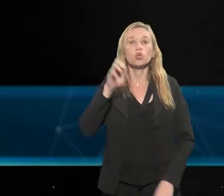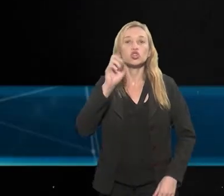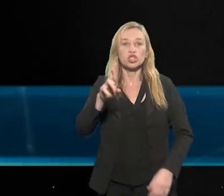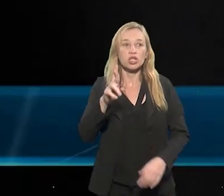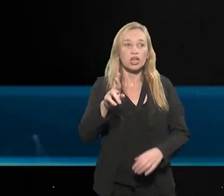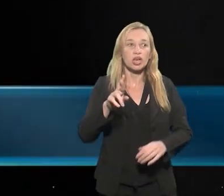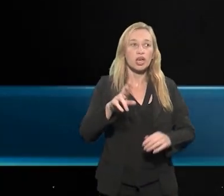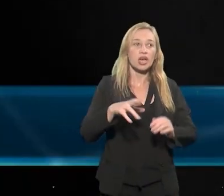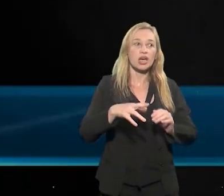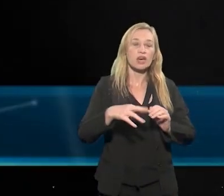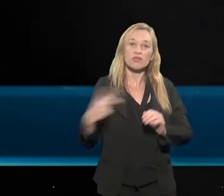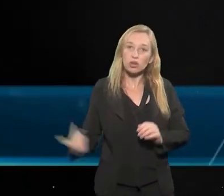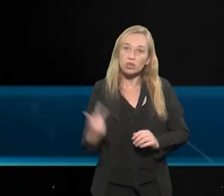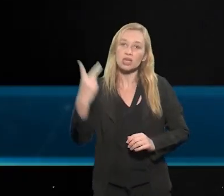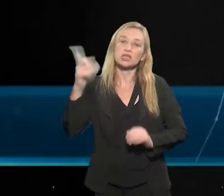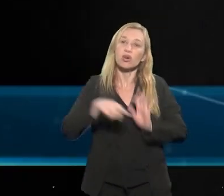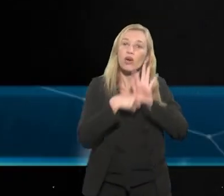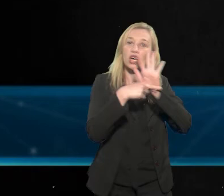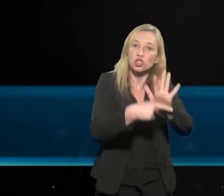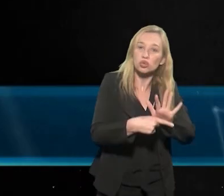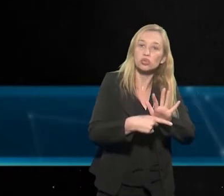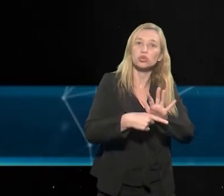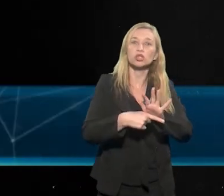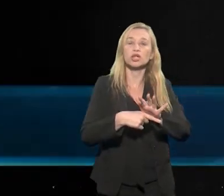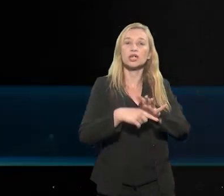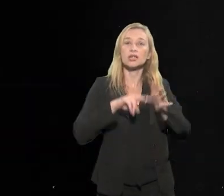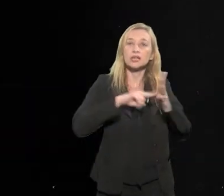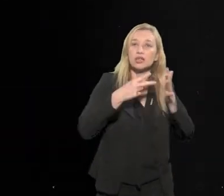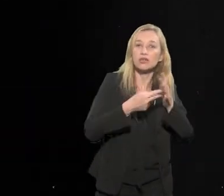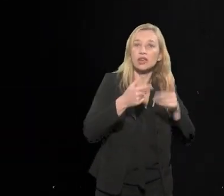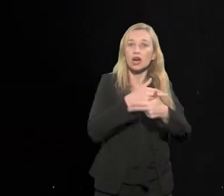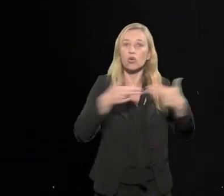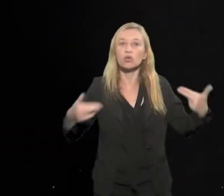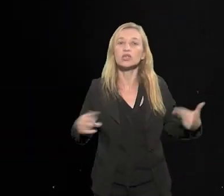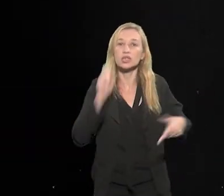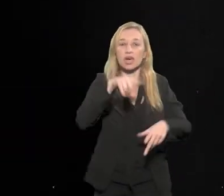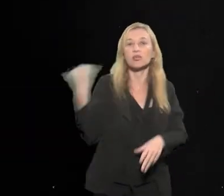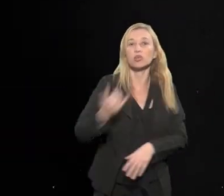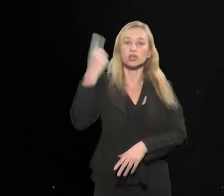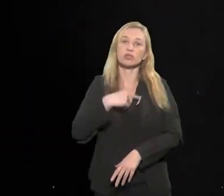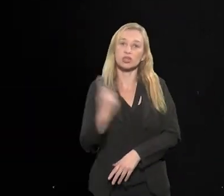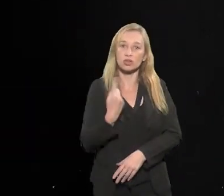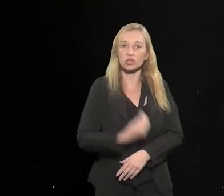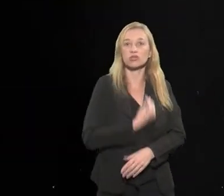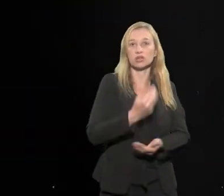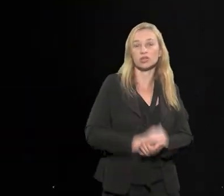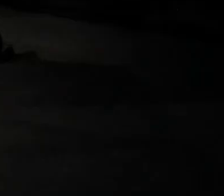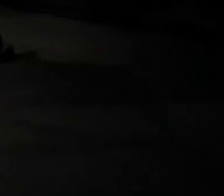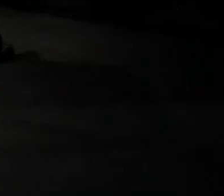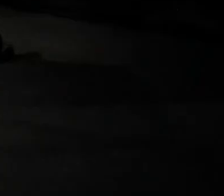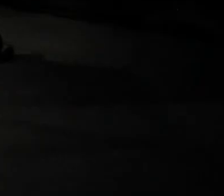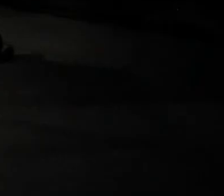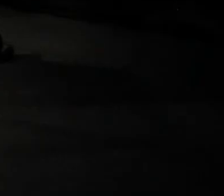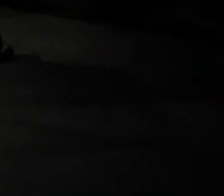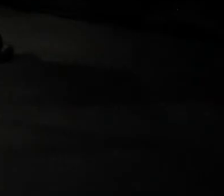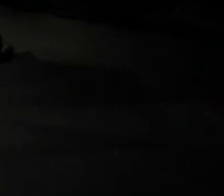Coaching é resgate, valorização, ressignificar coisas que são muito importantes para a gente.